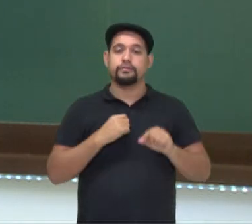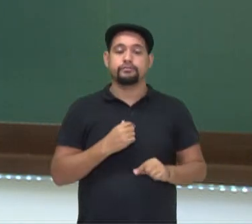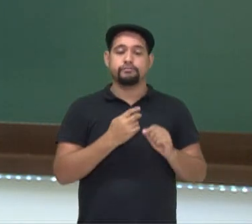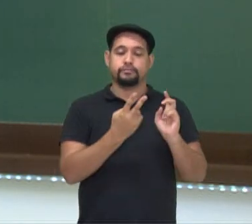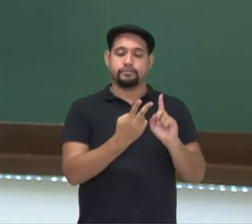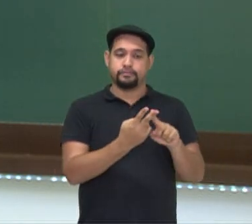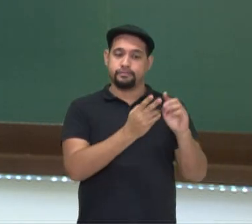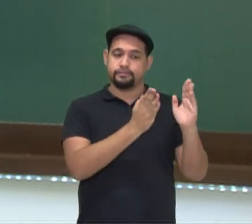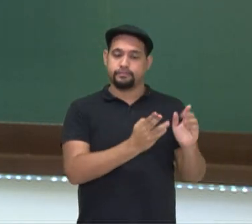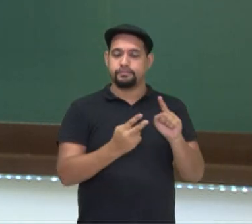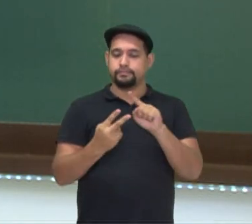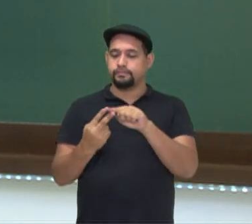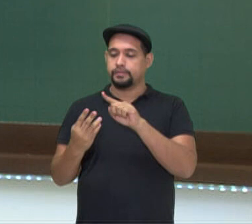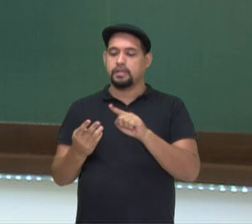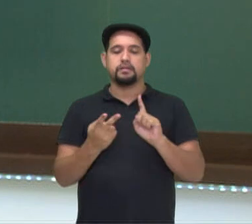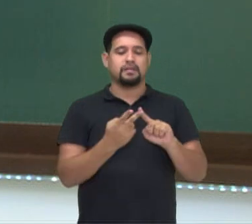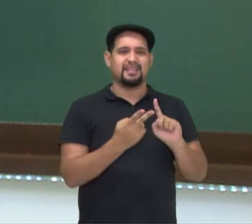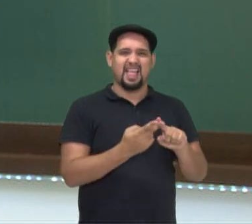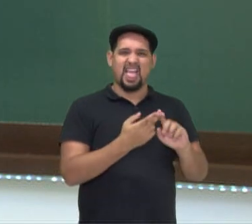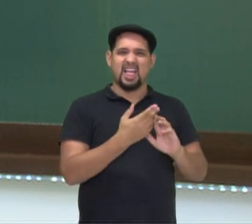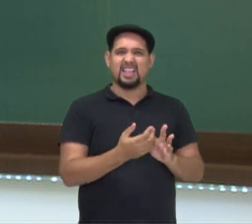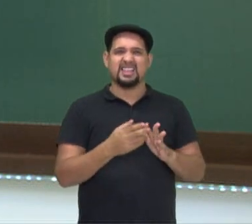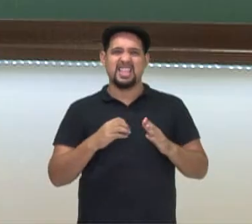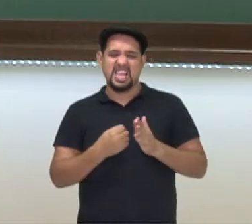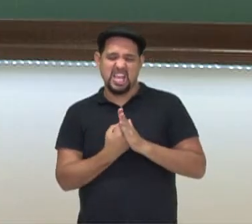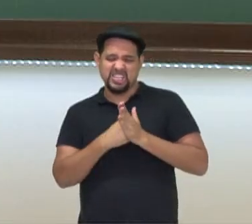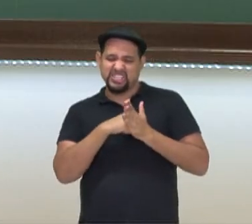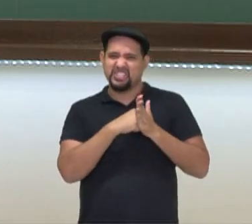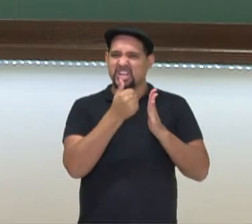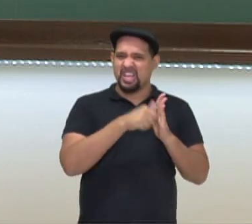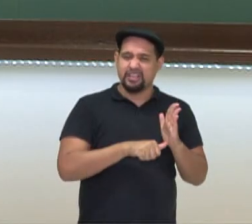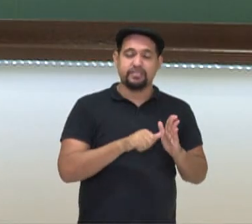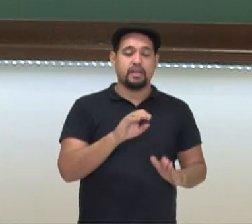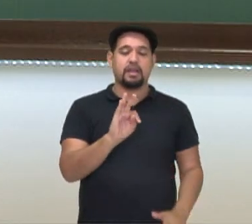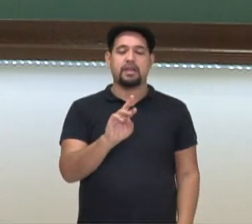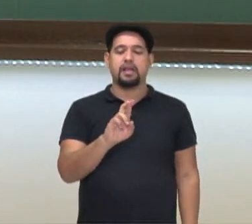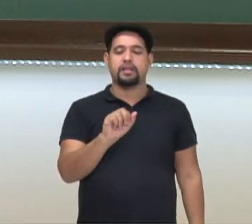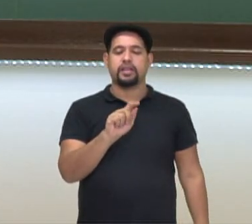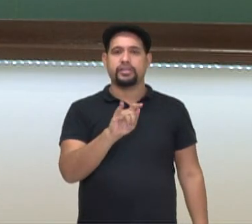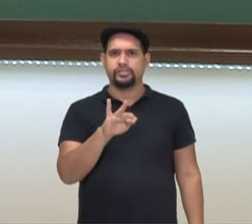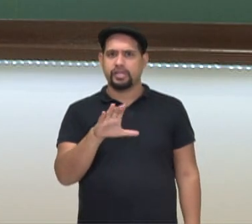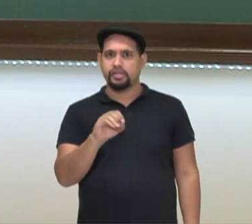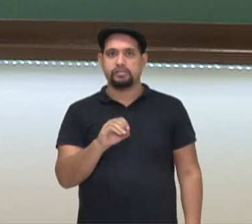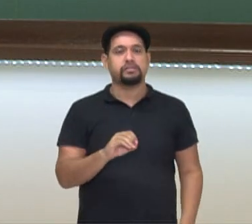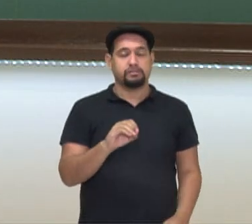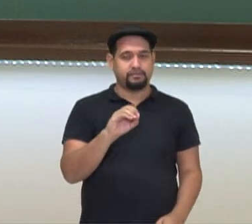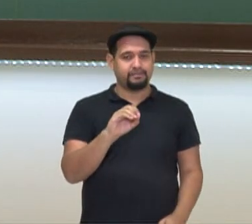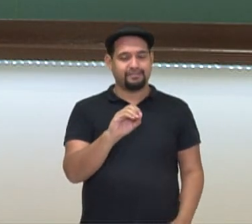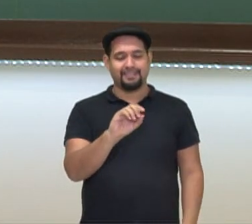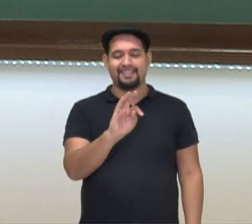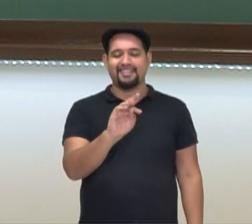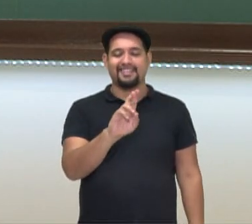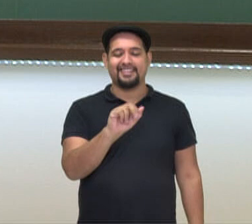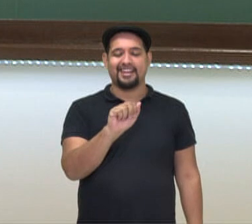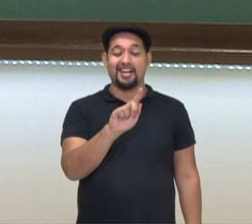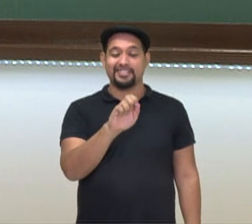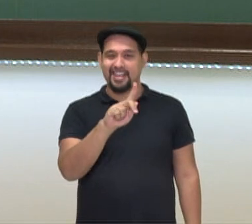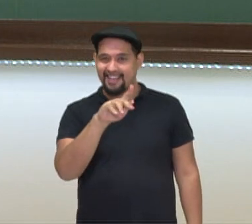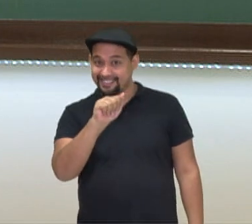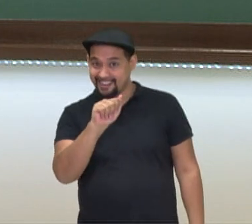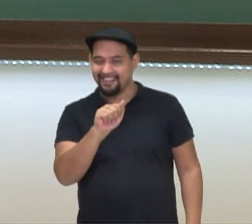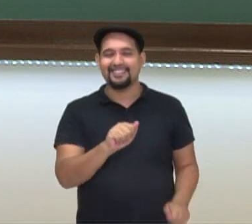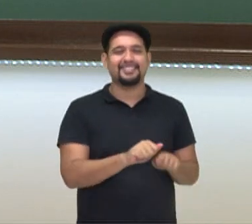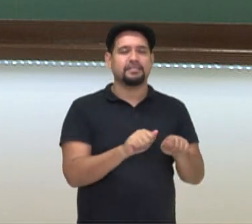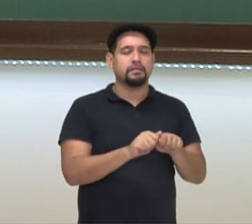a tragédia e a comédia. A tragédia era considerado o gênero mais sério, que elevava a alma.